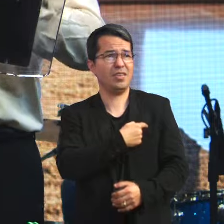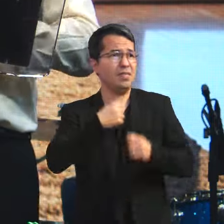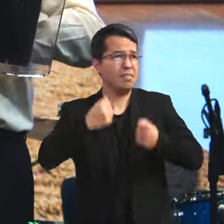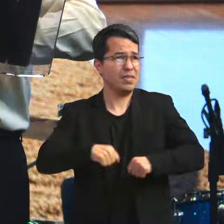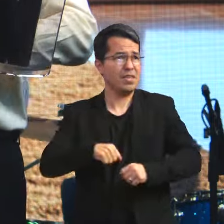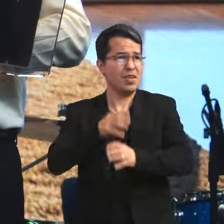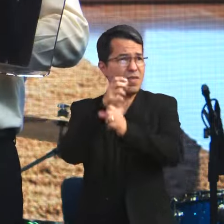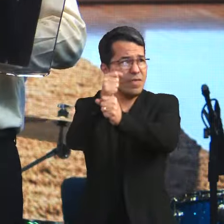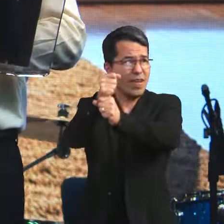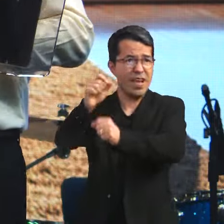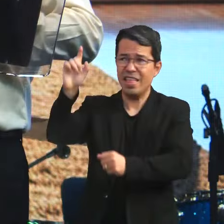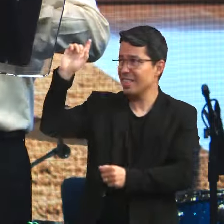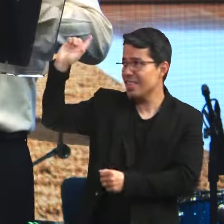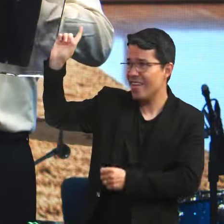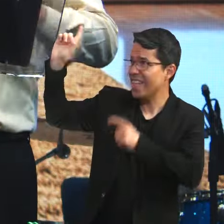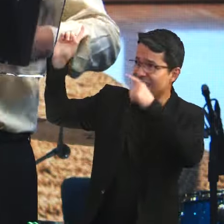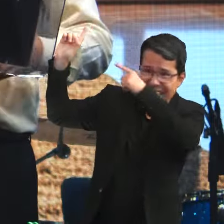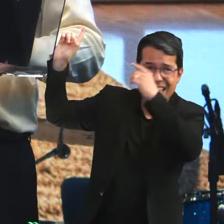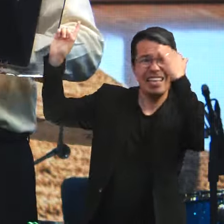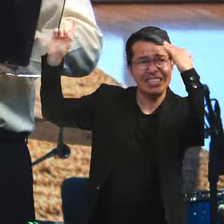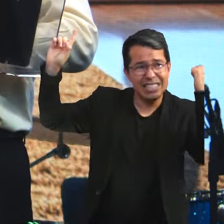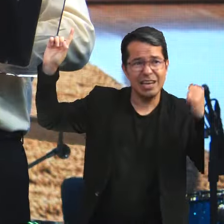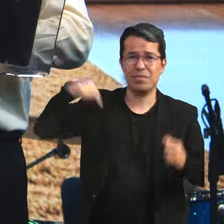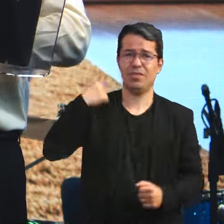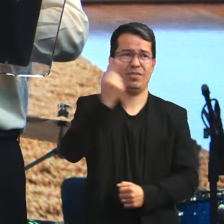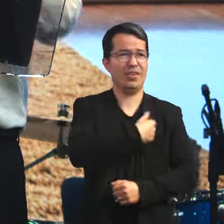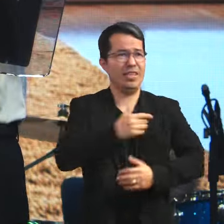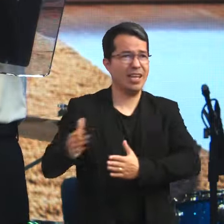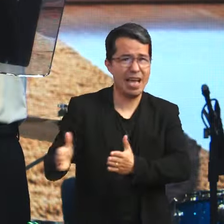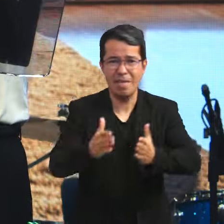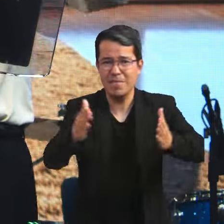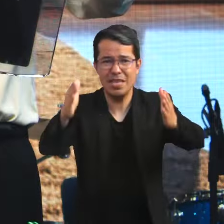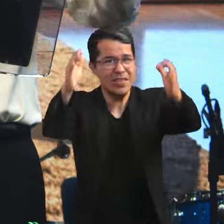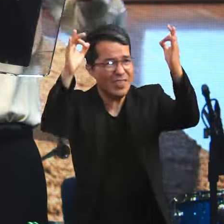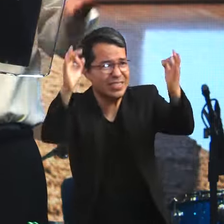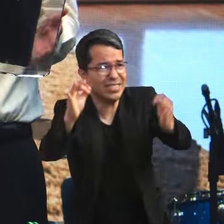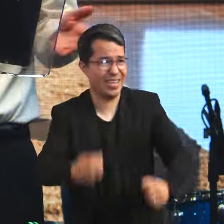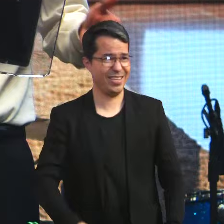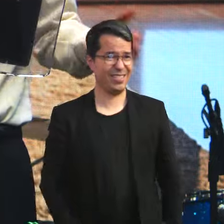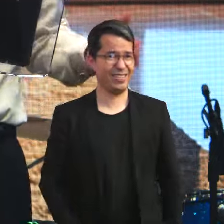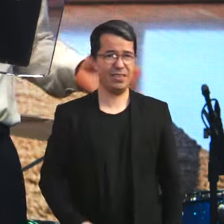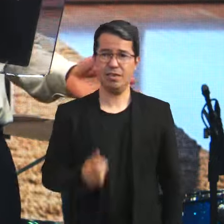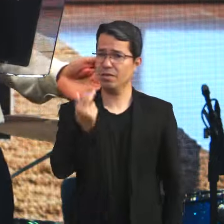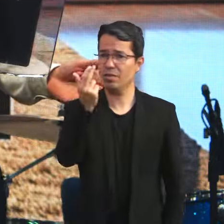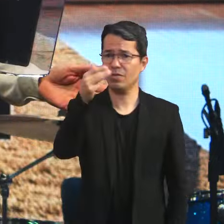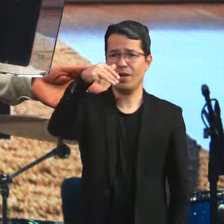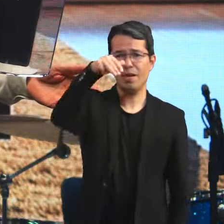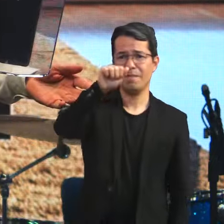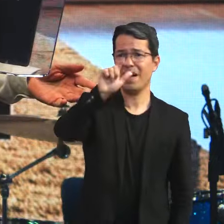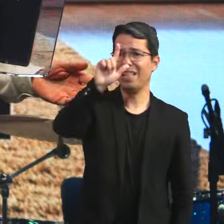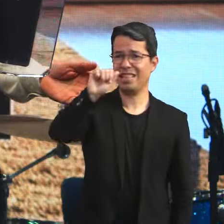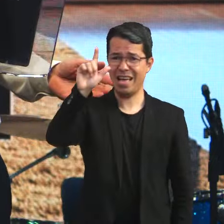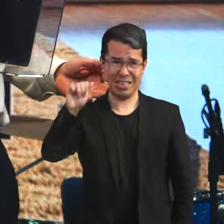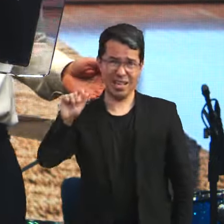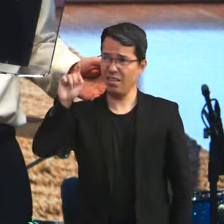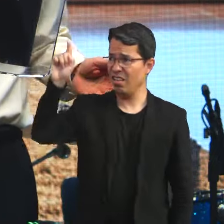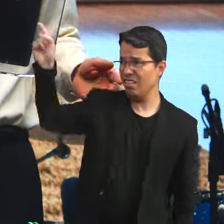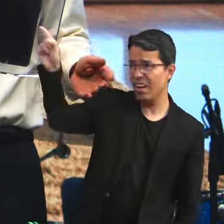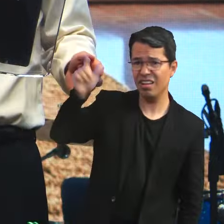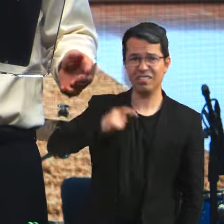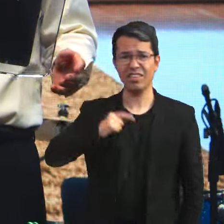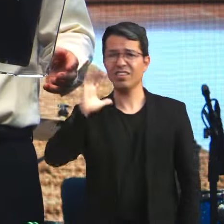n da mesma forma que ningém podia dizer que ia esta emist o que aconte